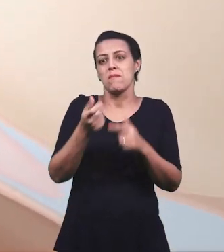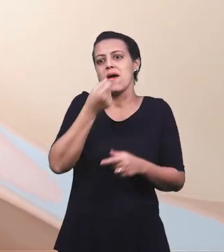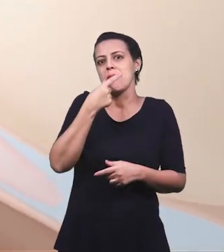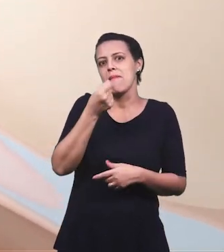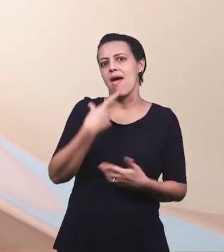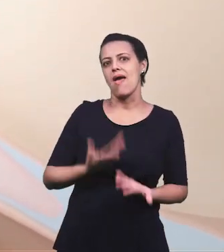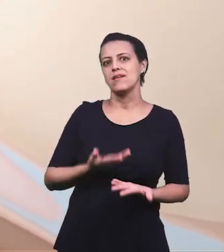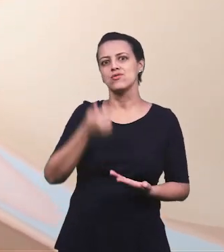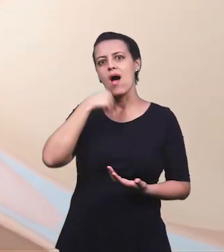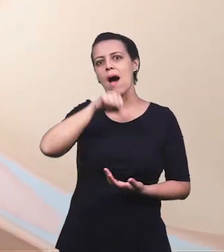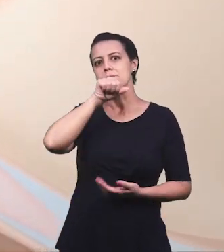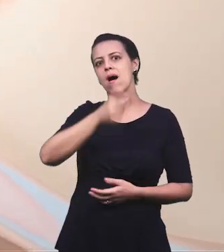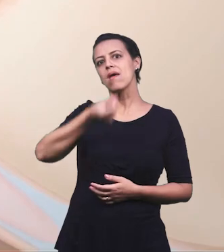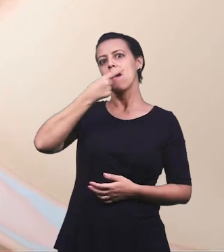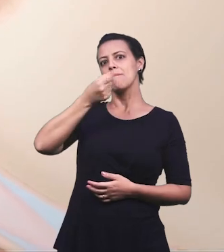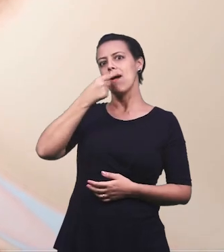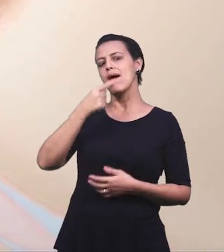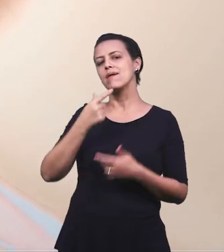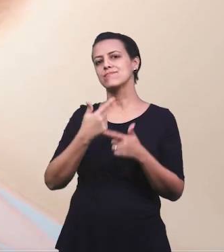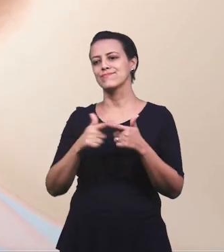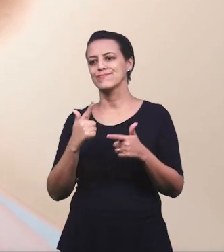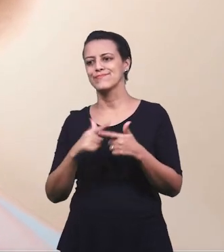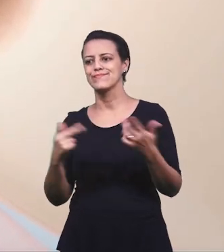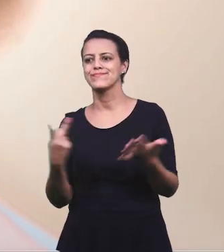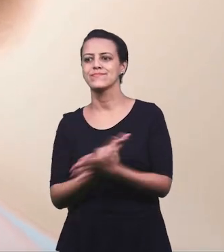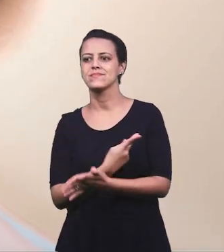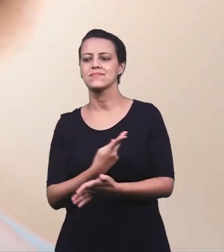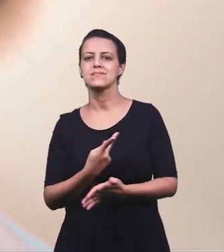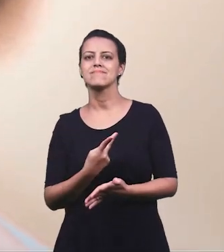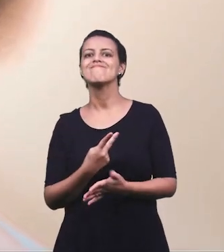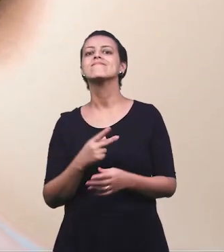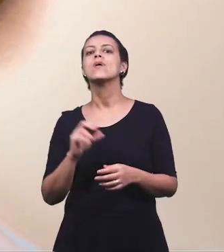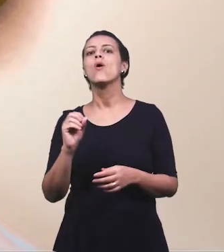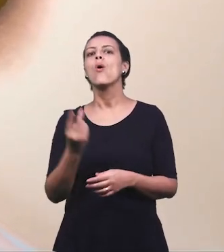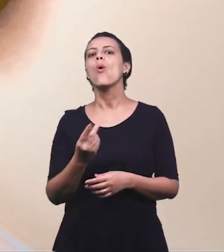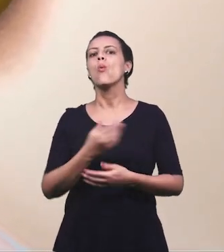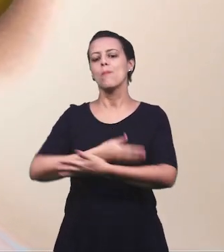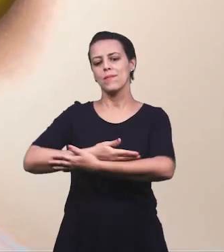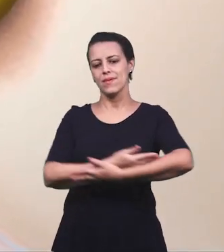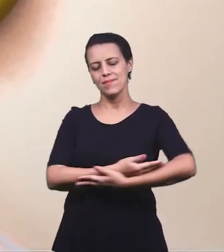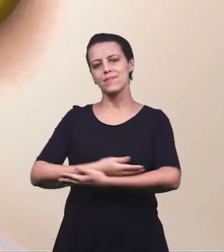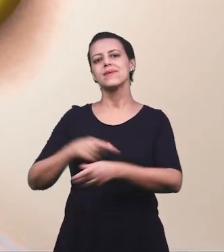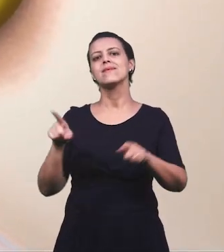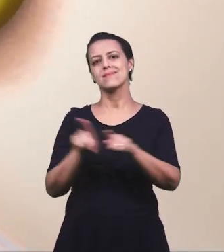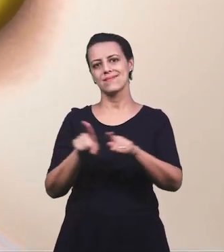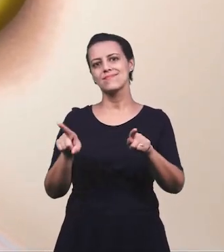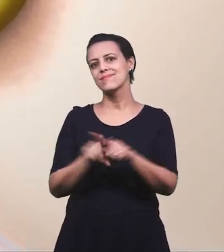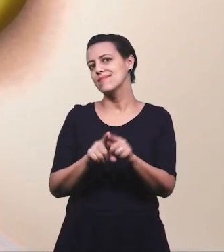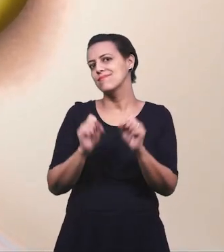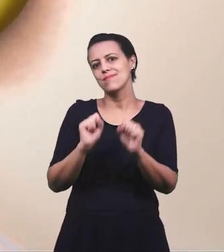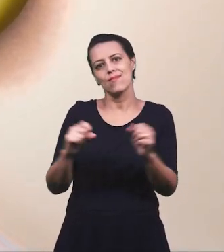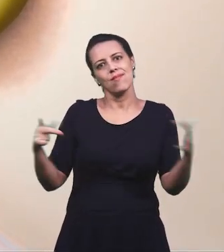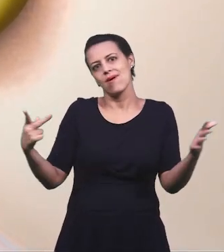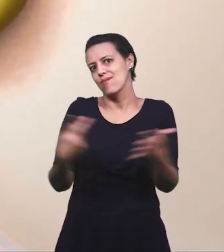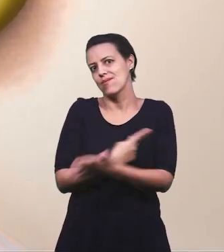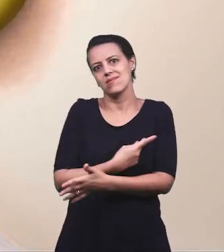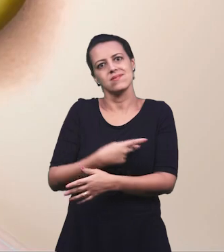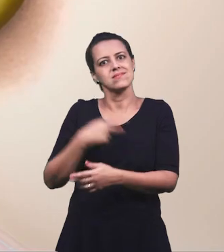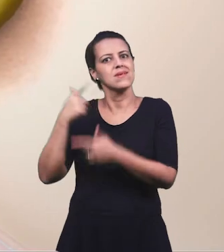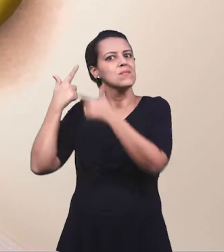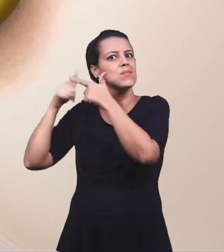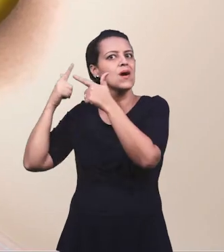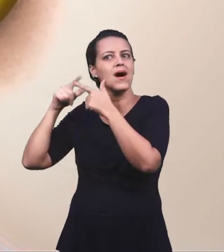medicamento que a mãe tomou, ou que ele, quando ainda era criança, tomou, e pode ter causado alguma dificuldade aí nesse processo todo da